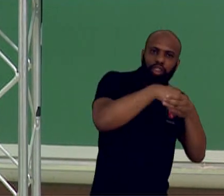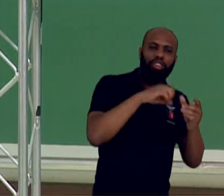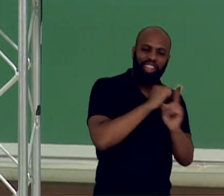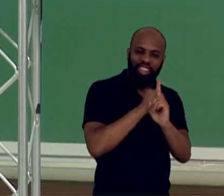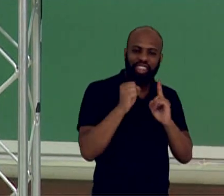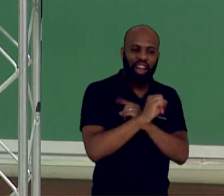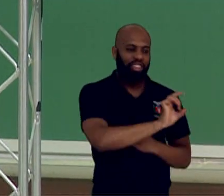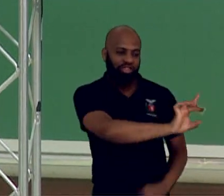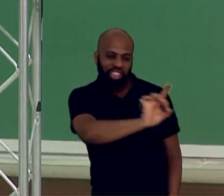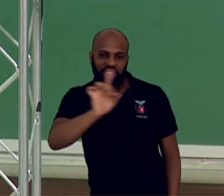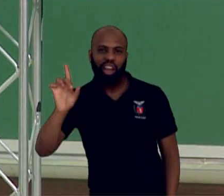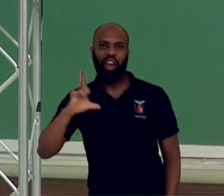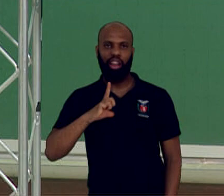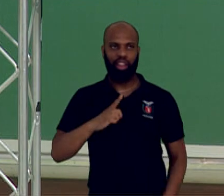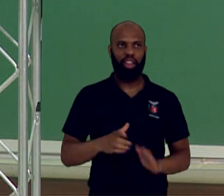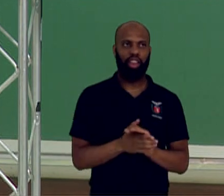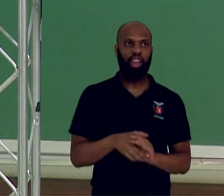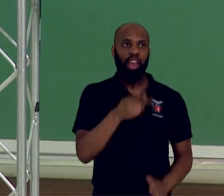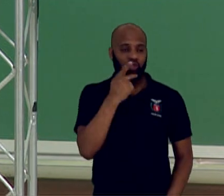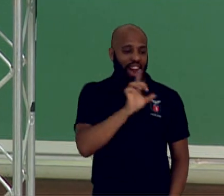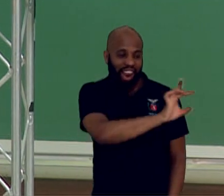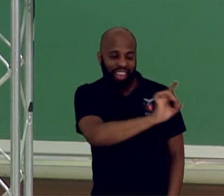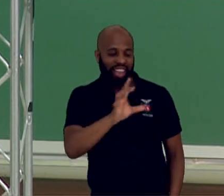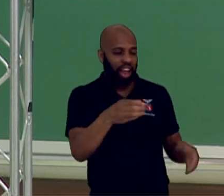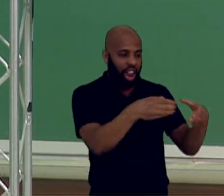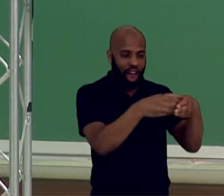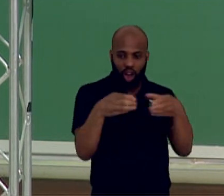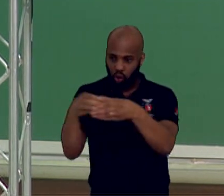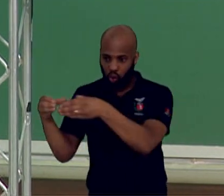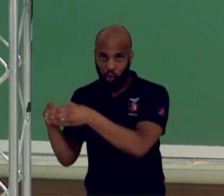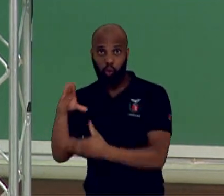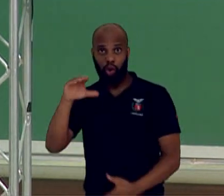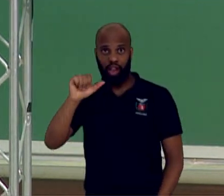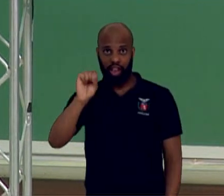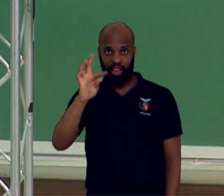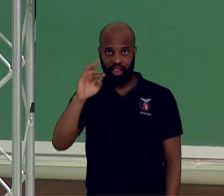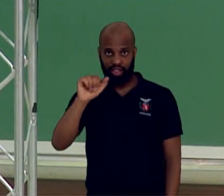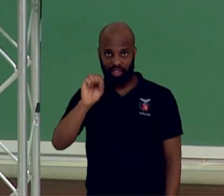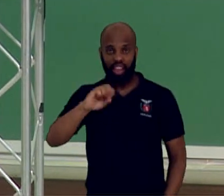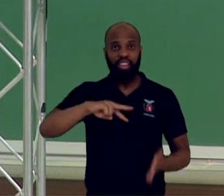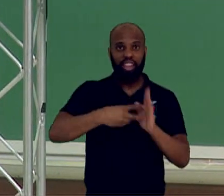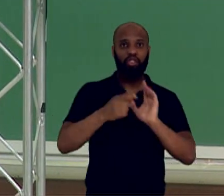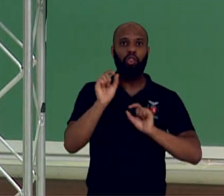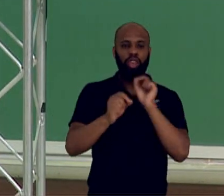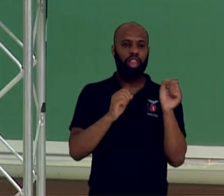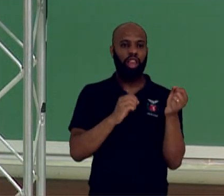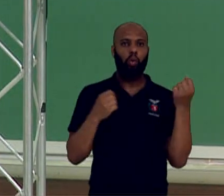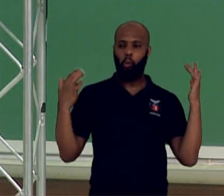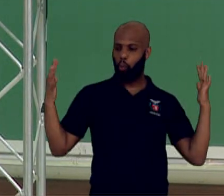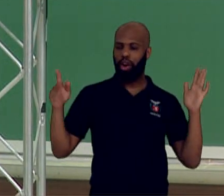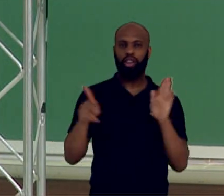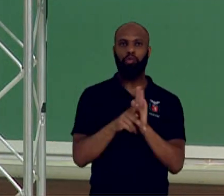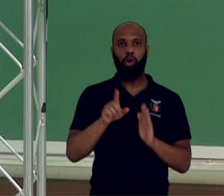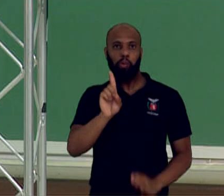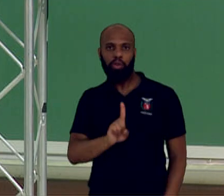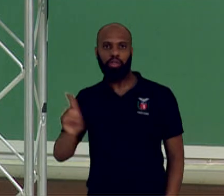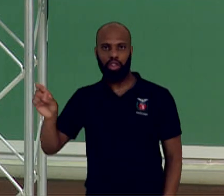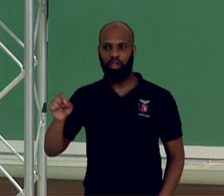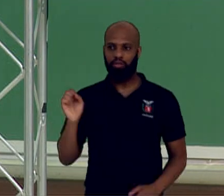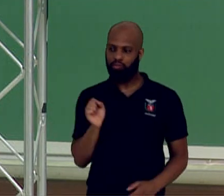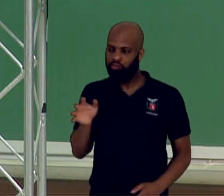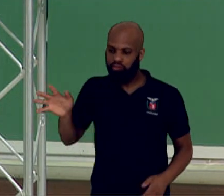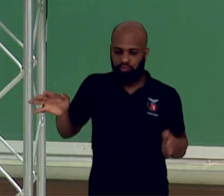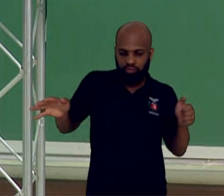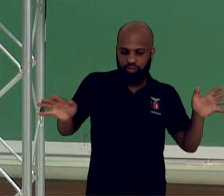indivíduo, dizendo que cada casta representaria os braços do deus Brahma. Não